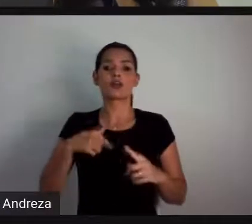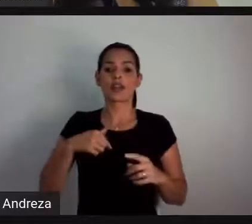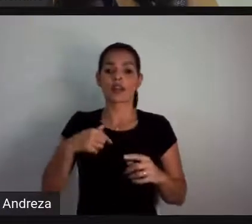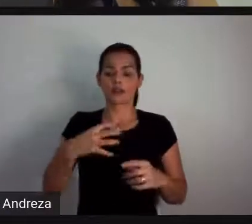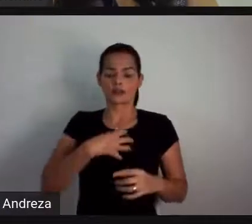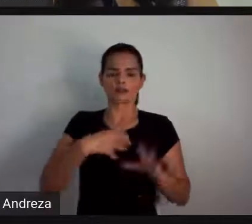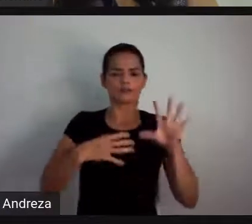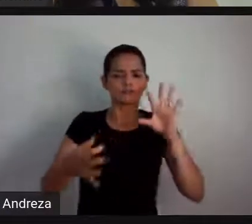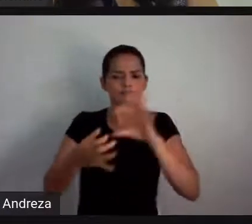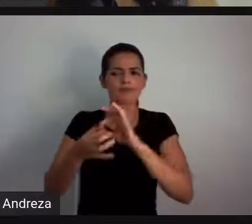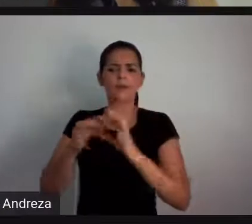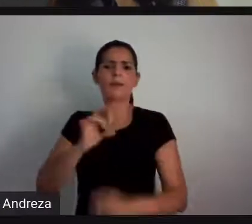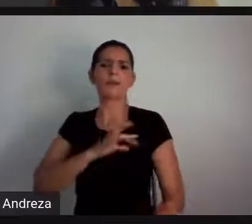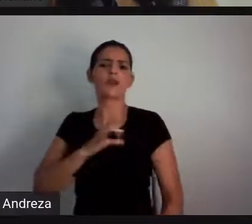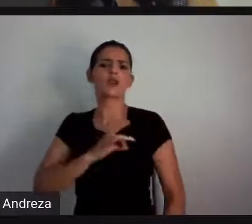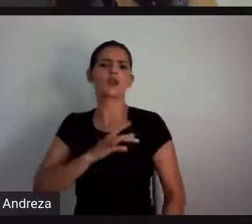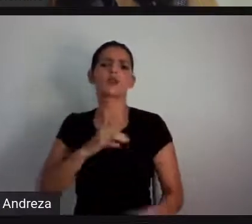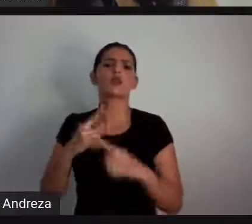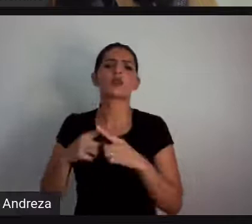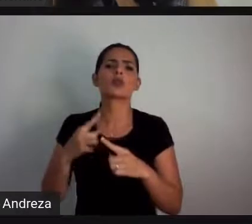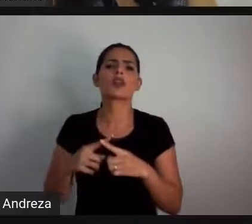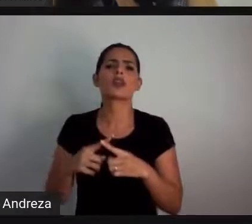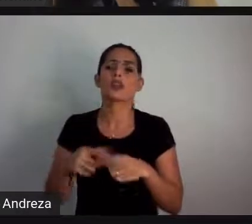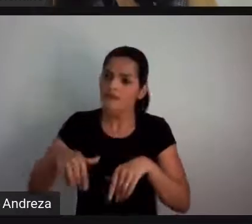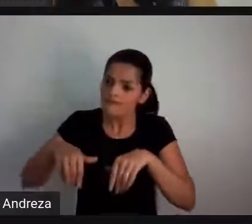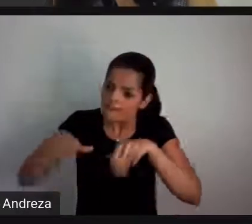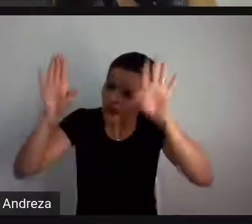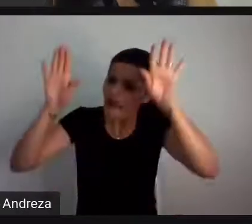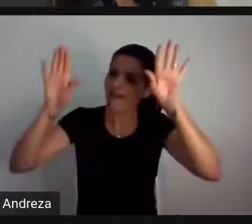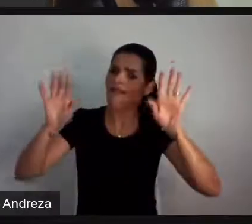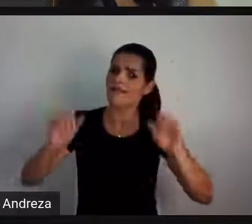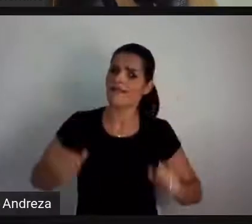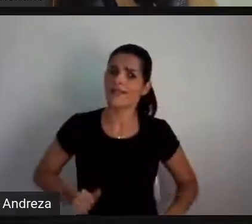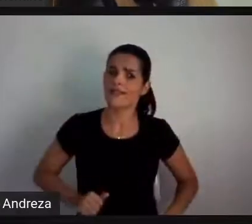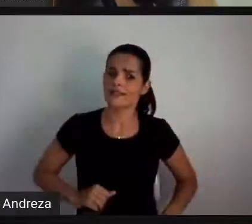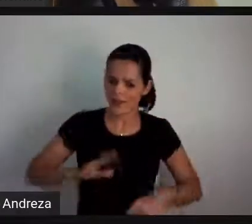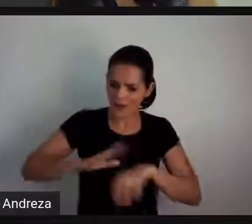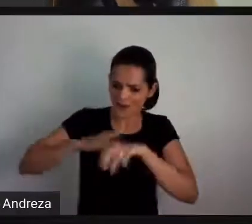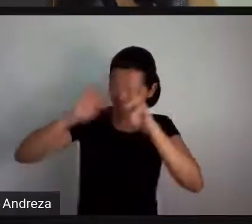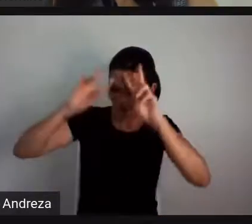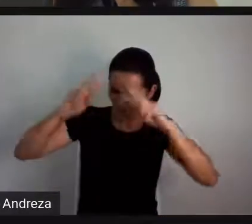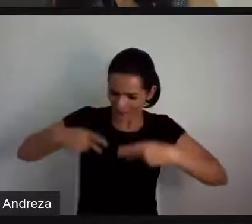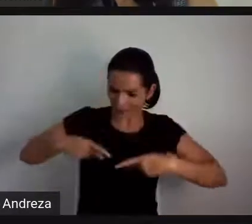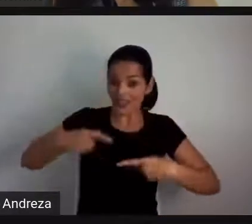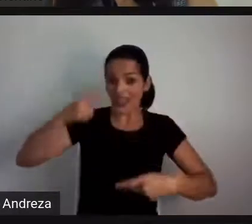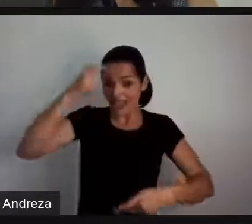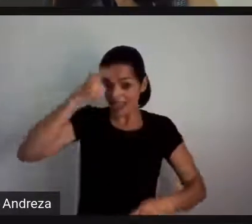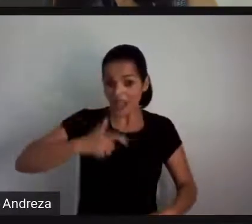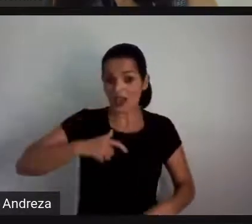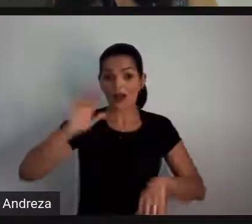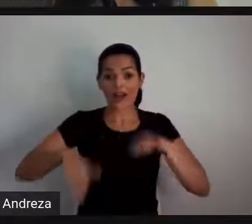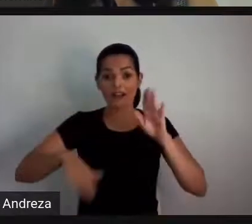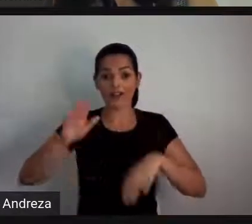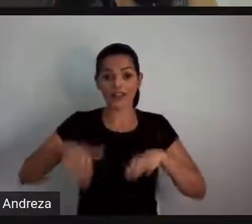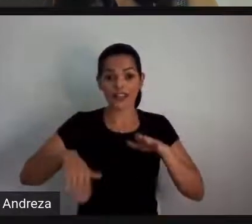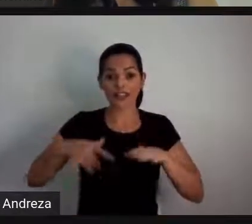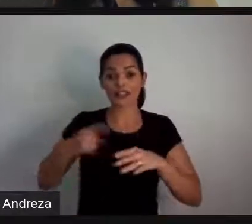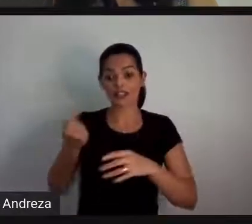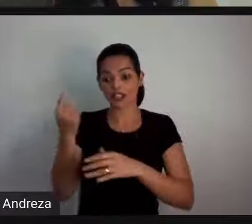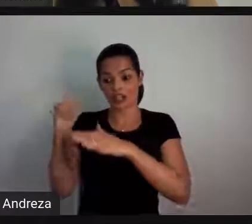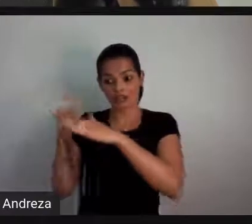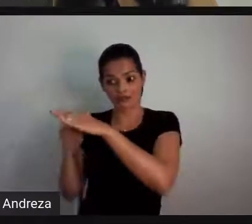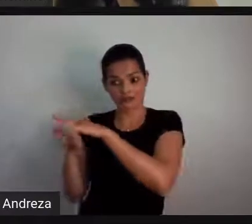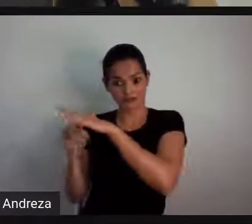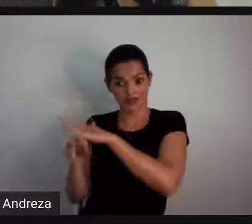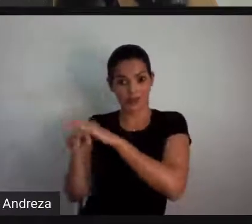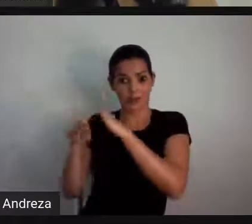né? O que te deu medo aqui? Por que você não vai, né? Então, eu sou essa, Paulo, que às vezes deixava muito mais na poupança do que